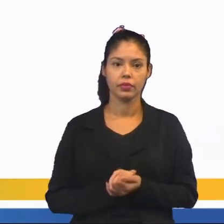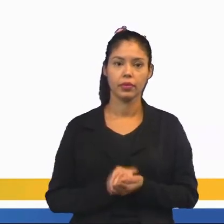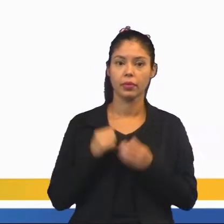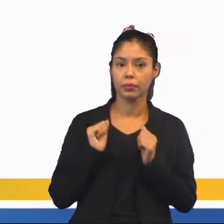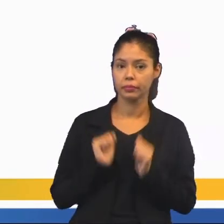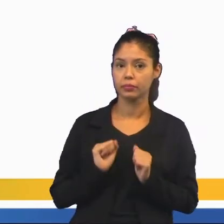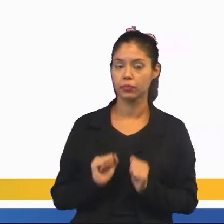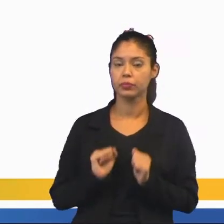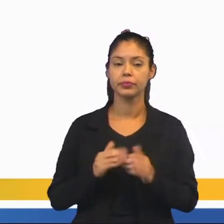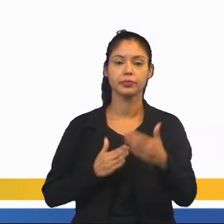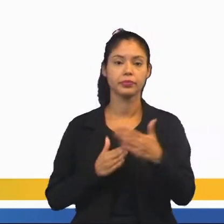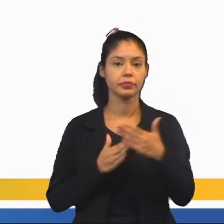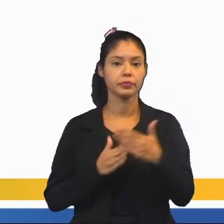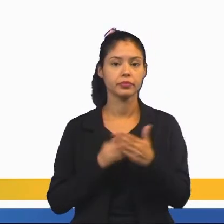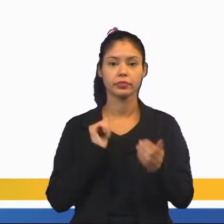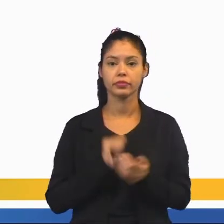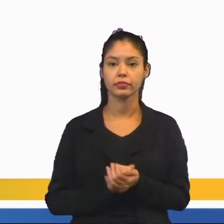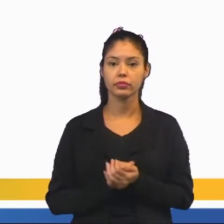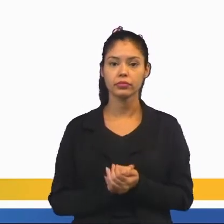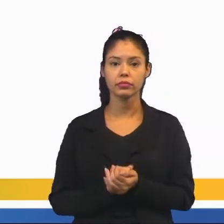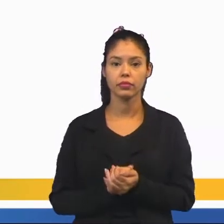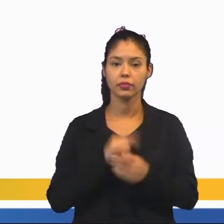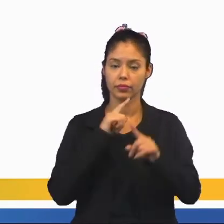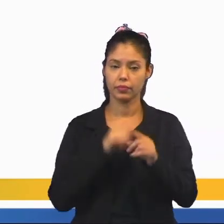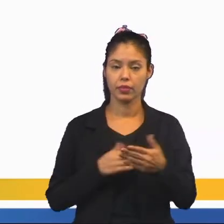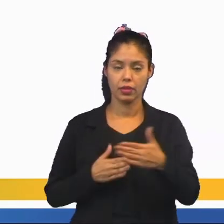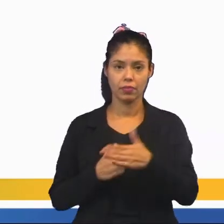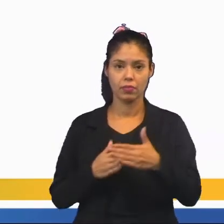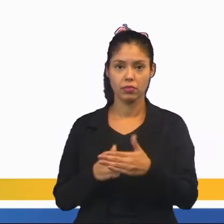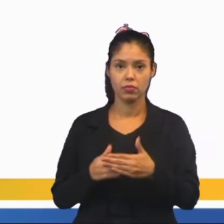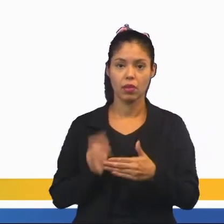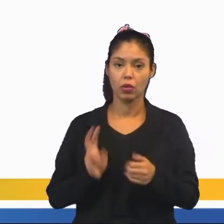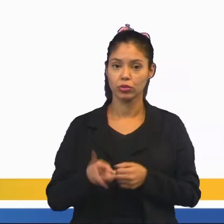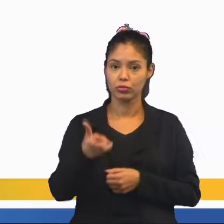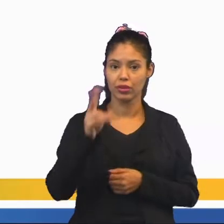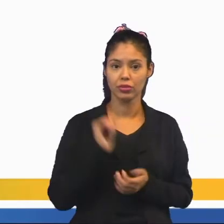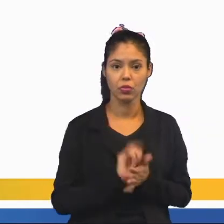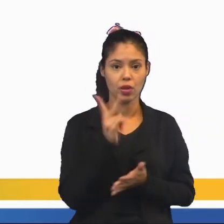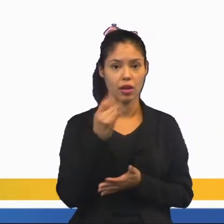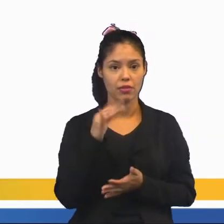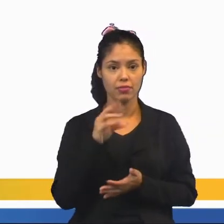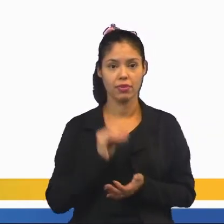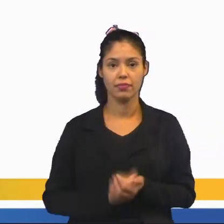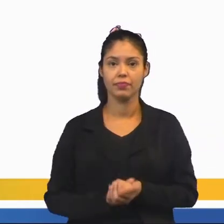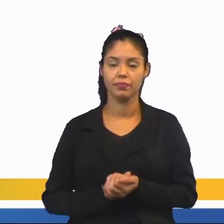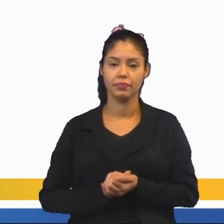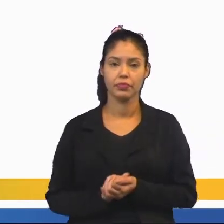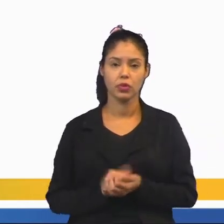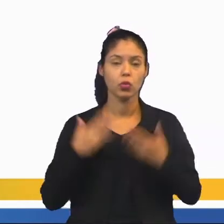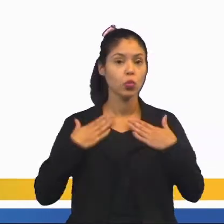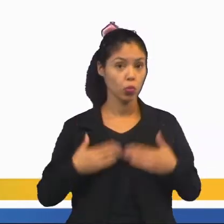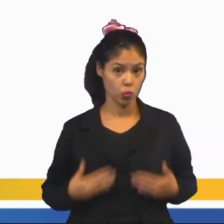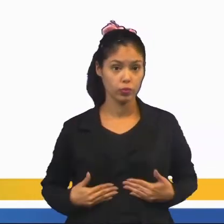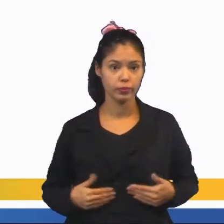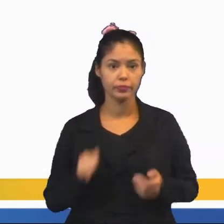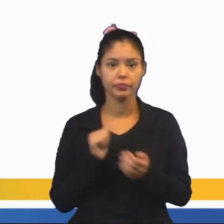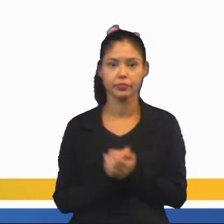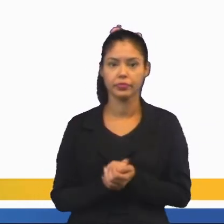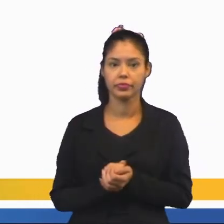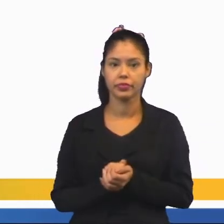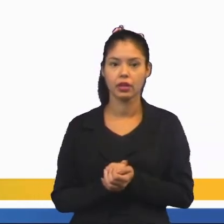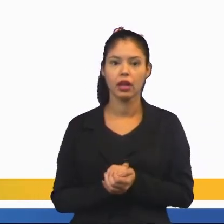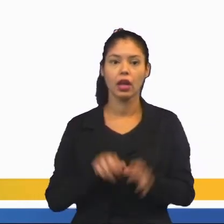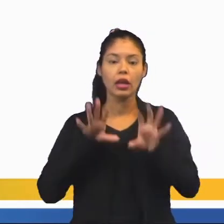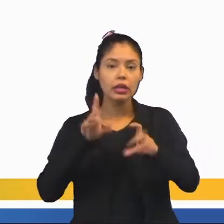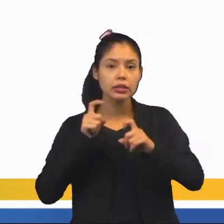antirretrovirais, ARV, servem para impedir a multiplicação do HIV no organismo.